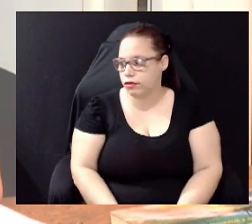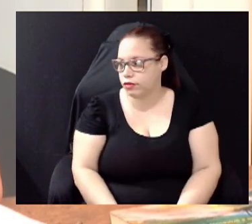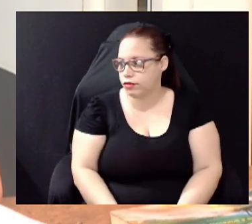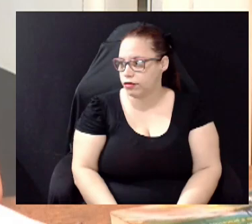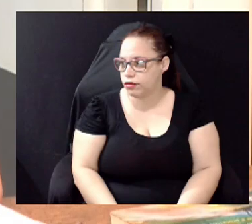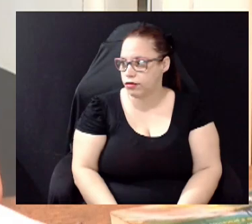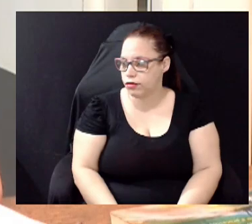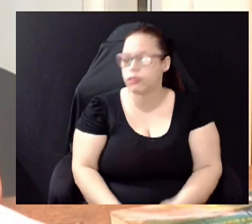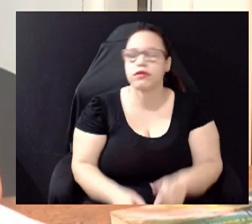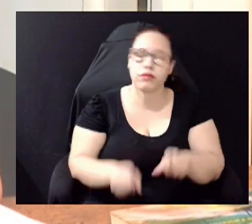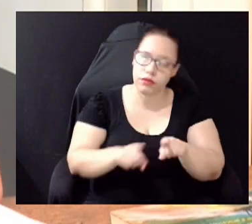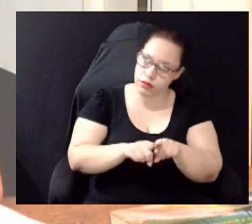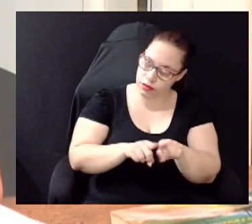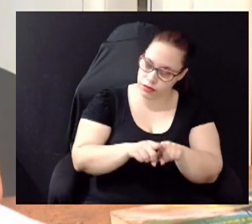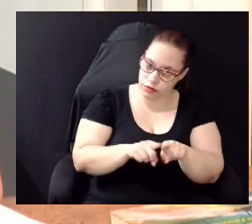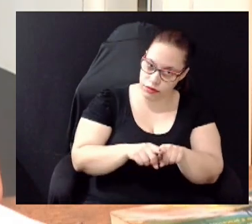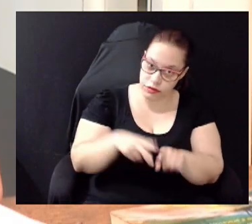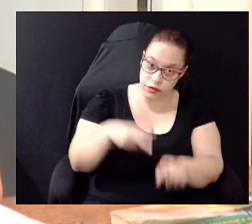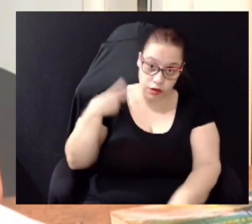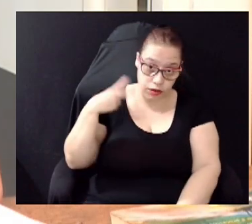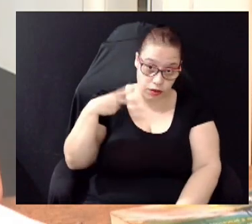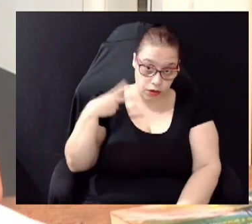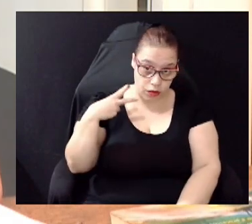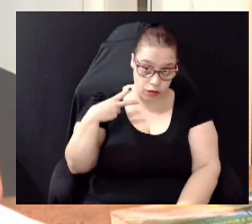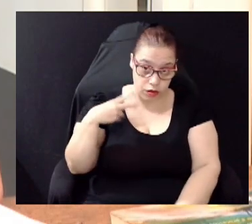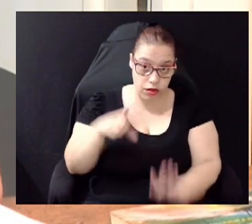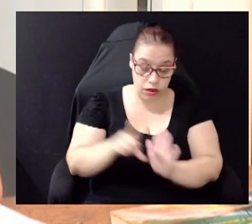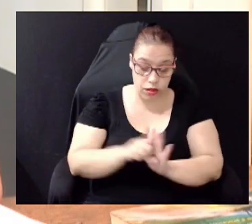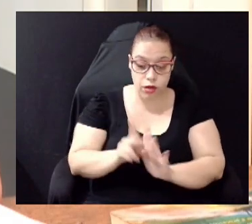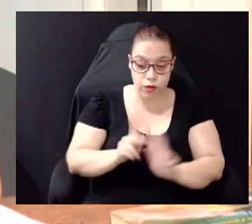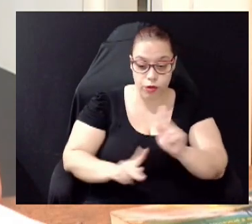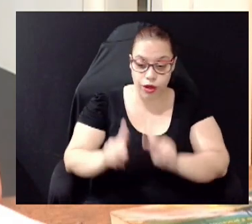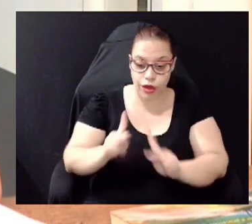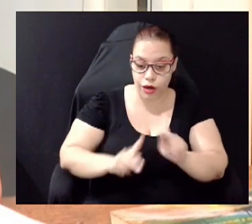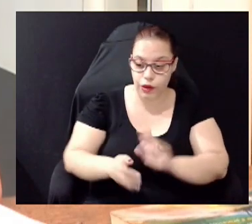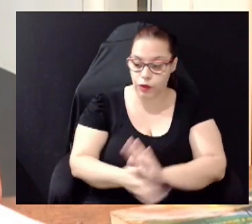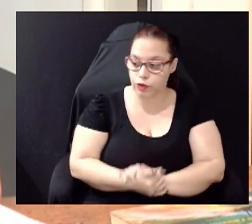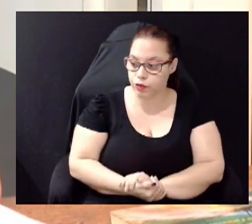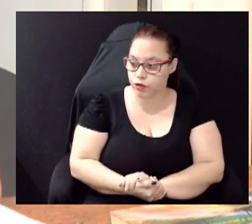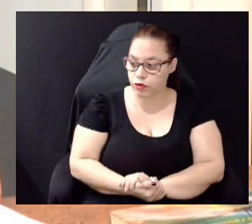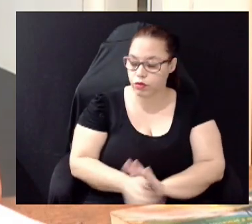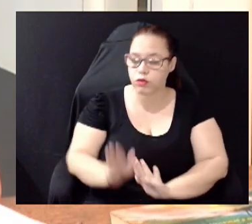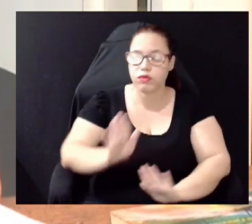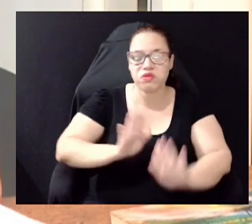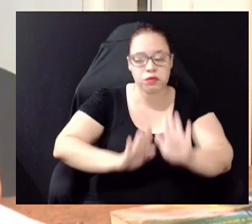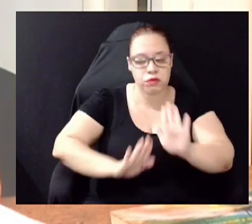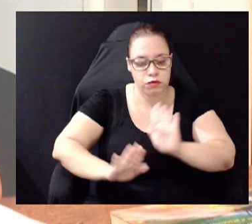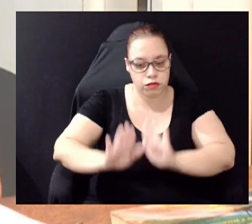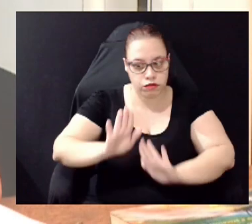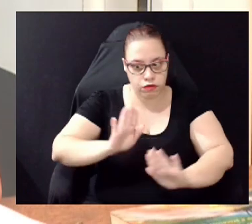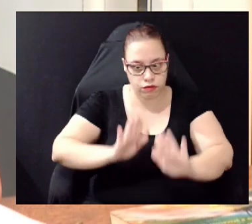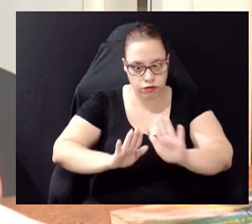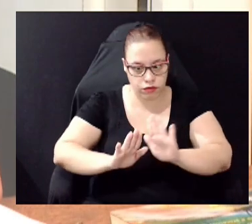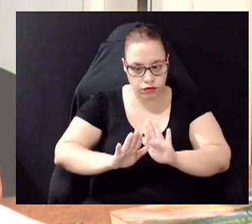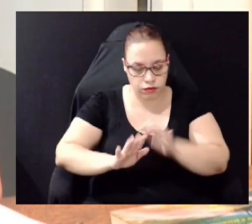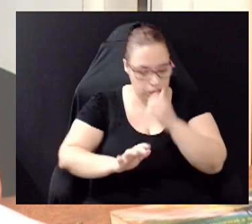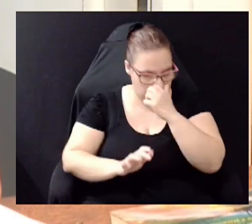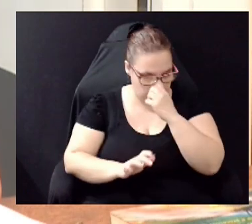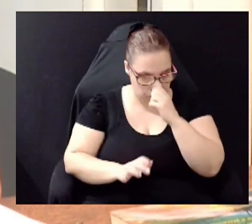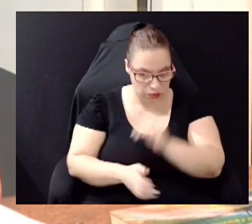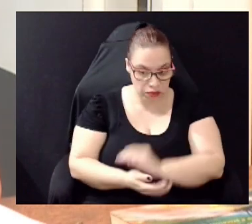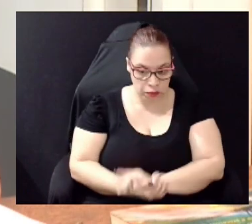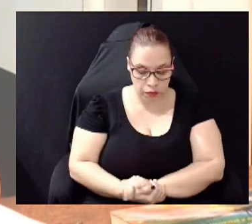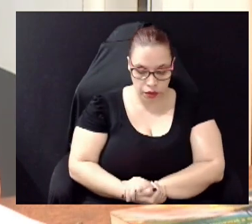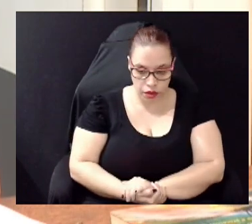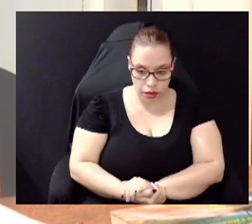enquanto promotora legal popular, a gente tem muito cuidado também nesse sentido de não fazer um papel que é do Estado, né? De, por